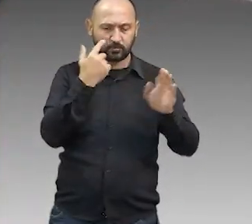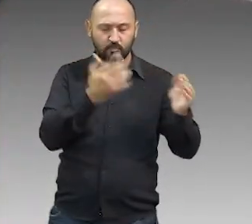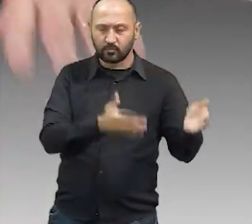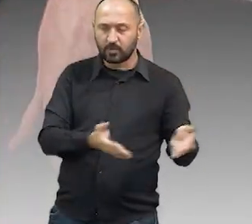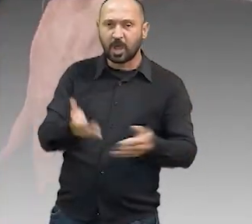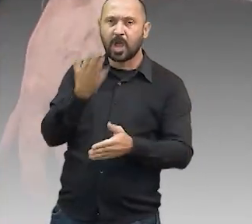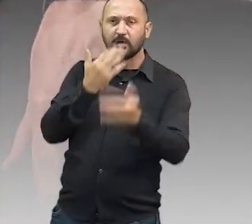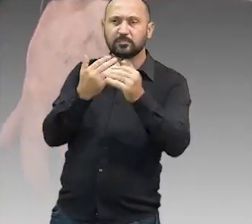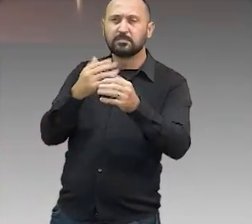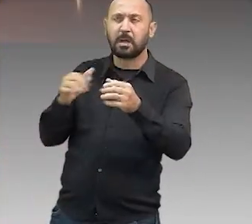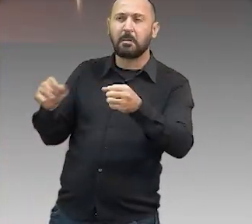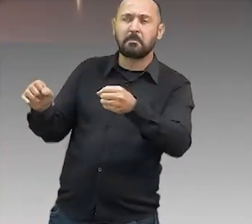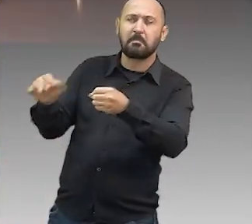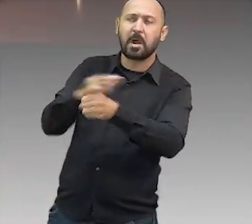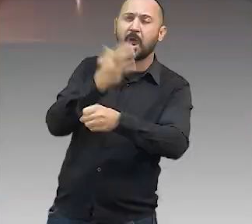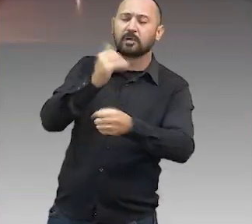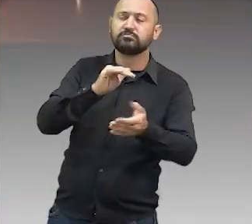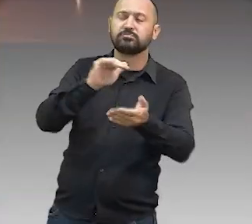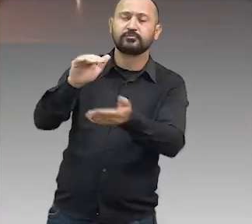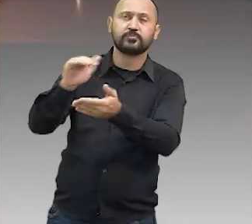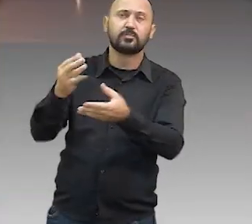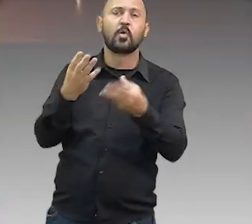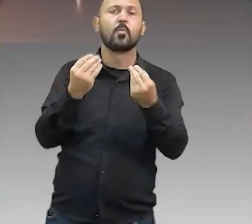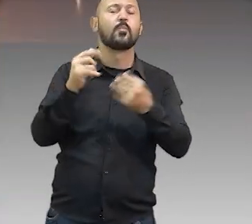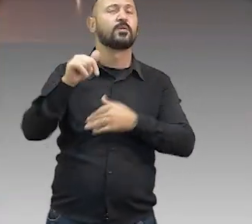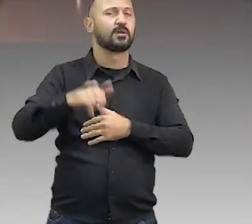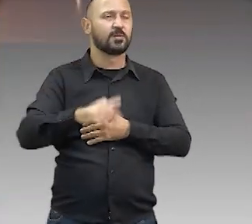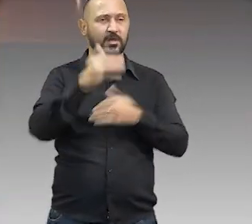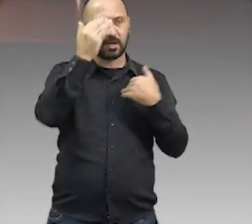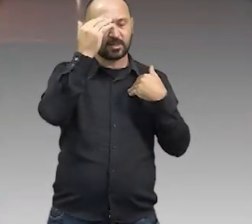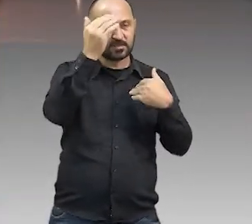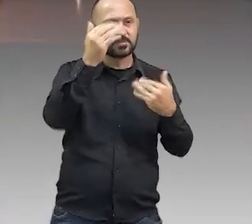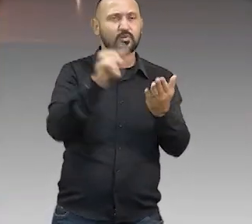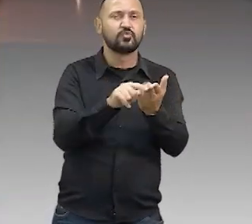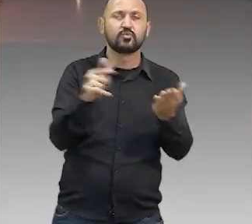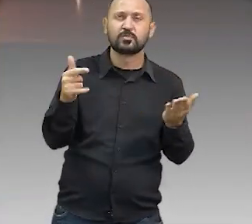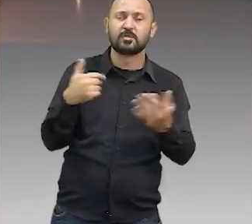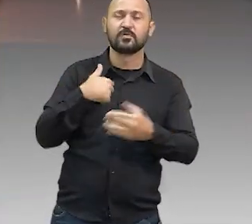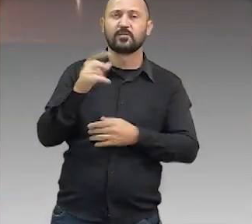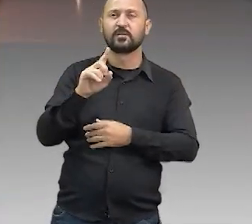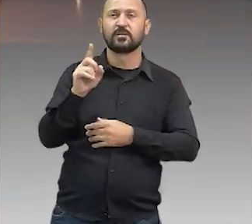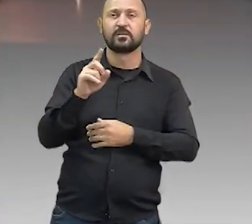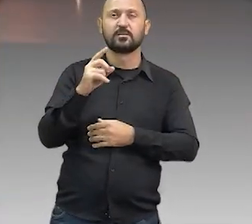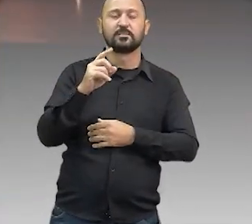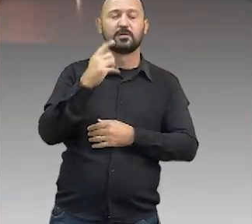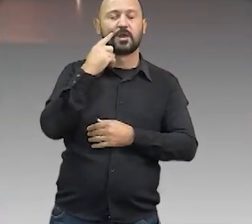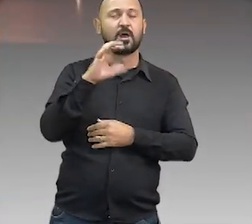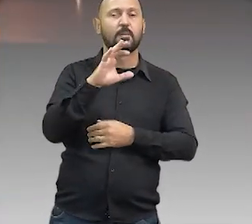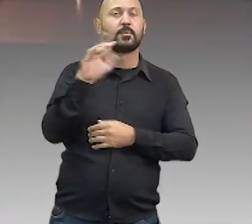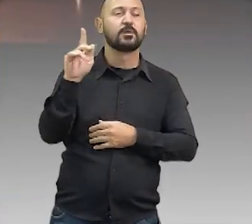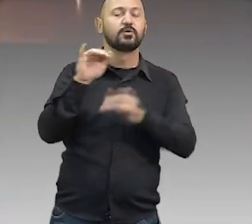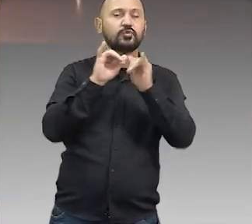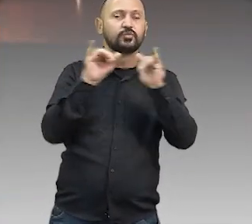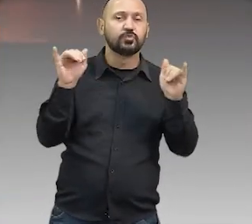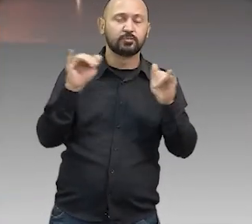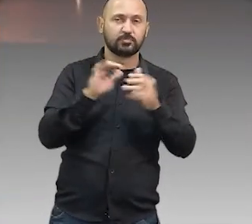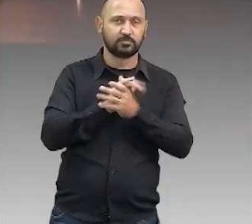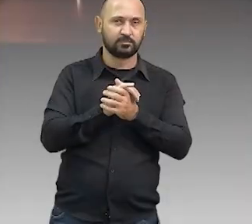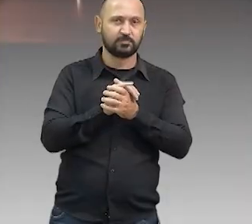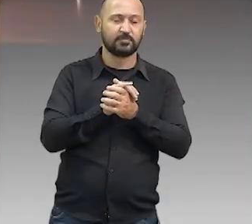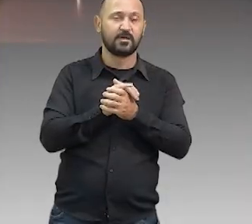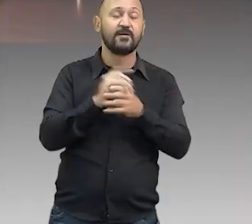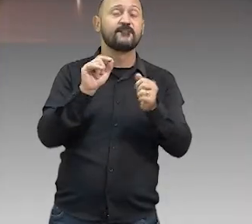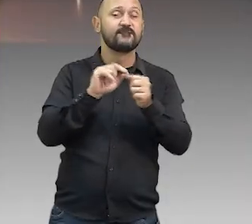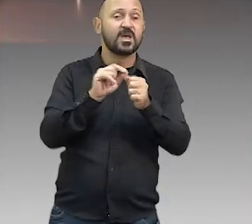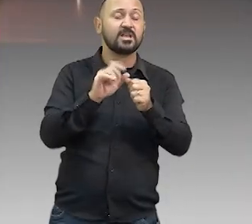cheia a cozinha dela de cesta. Já veio muito, agradeceu o jornal, não falei que era do jornal, falou, o Campo Grande News, depois que o Campo News fez a